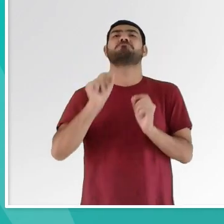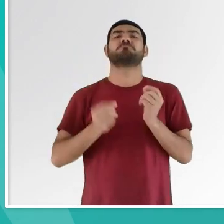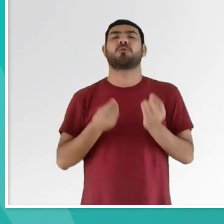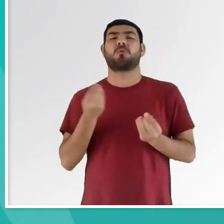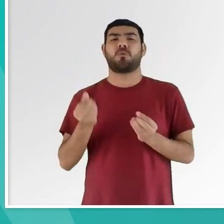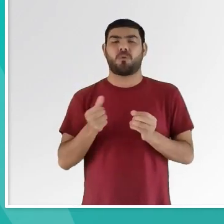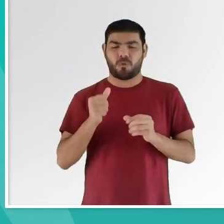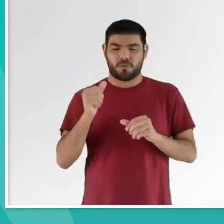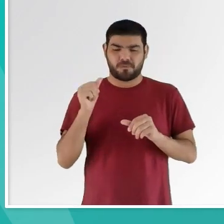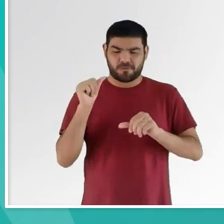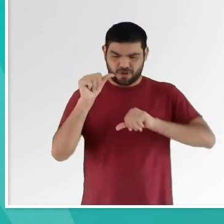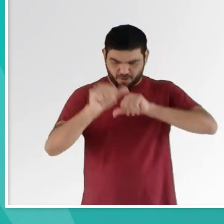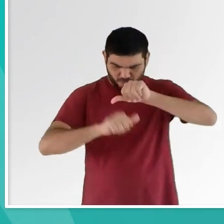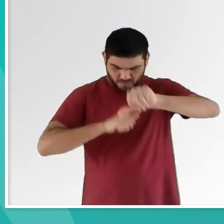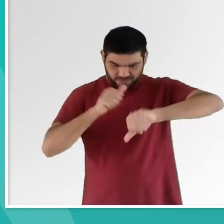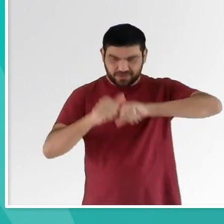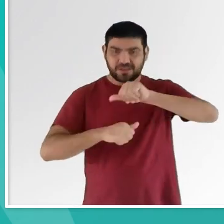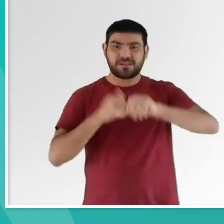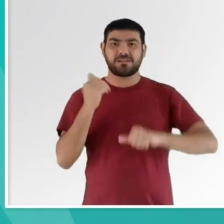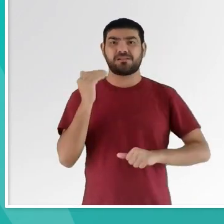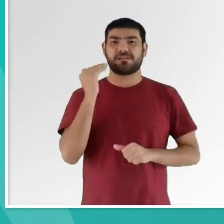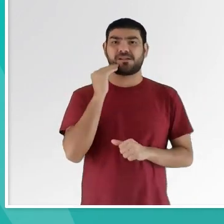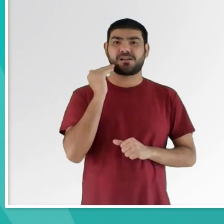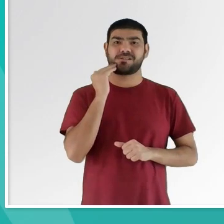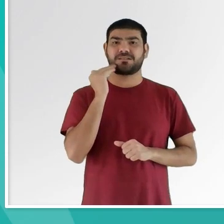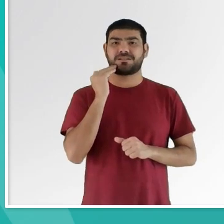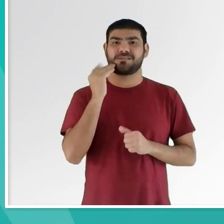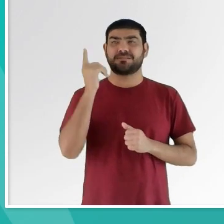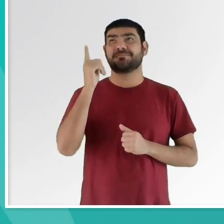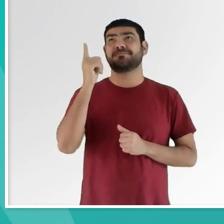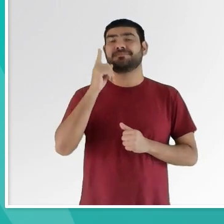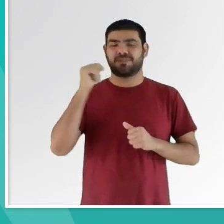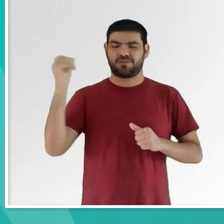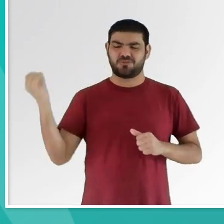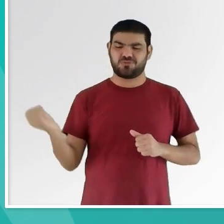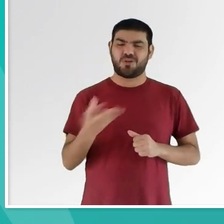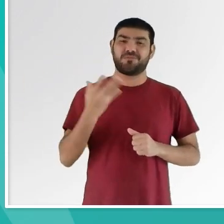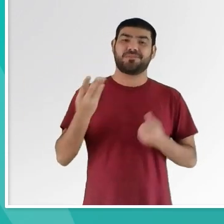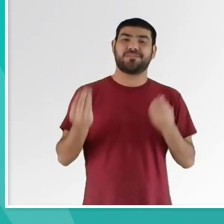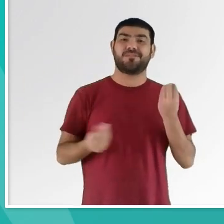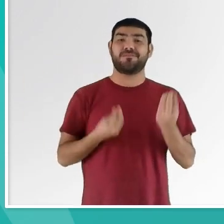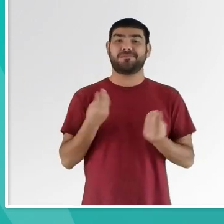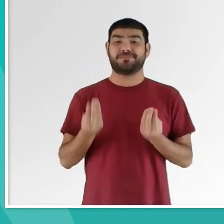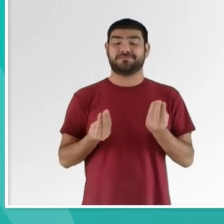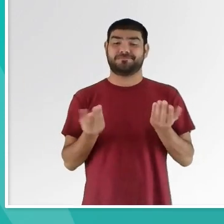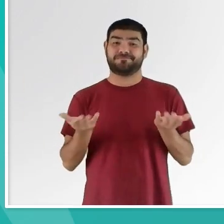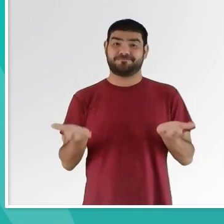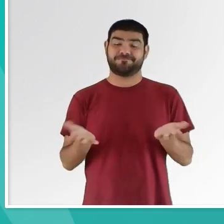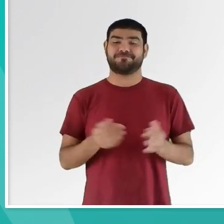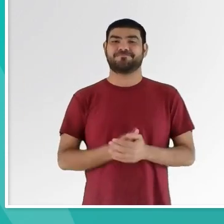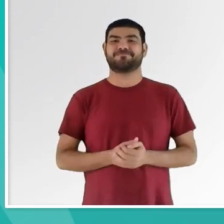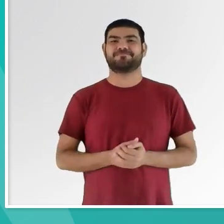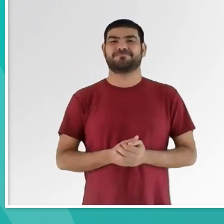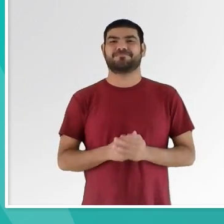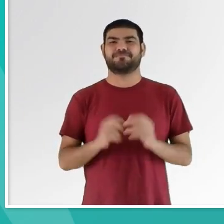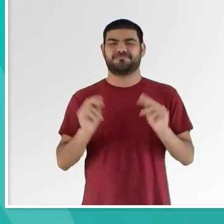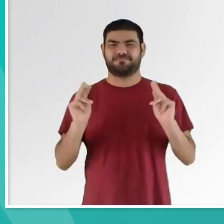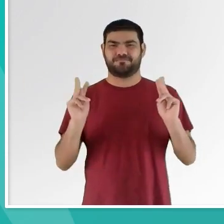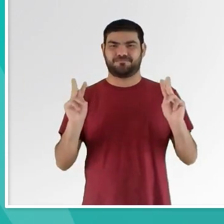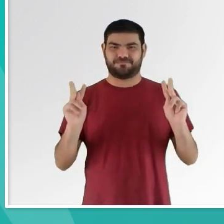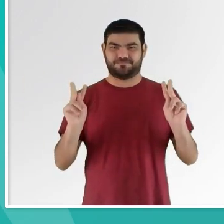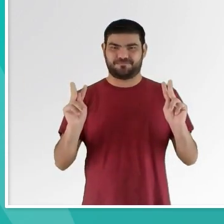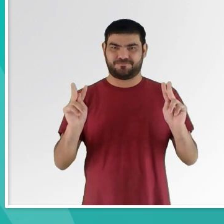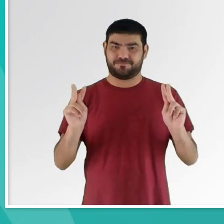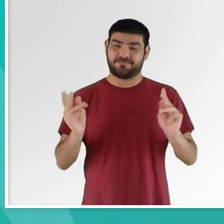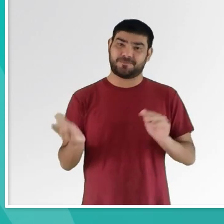para a sociedade novamente? Ok? Então vamos lá. A nossa aula de hoje, nós vamos falar